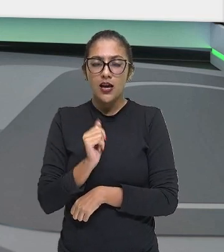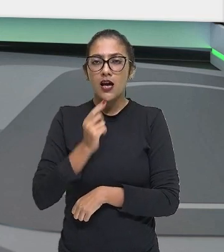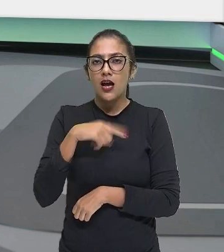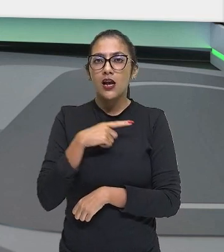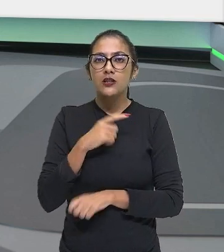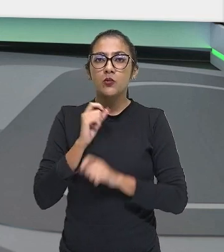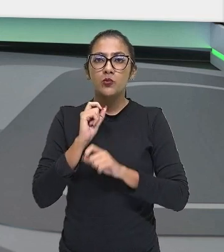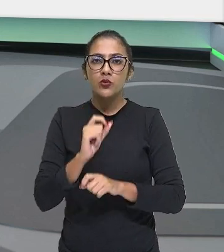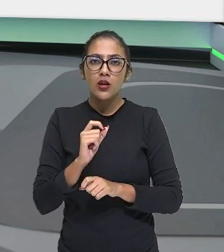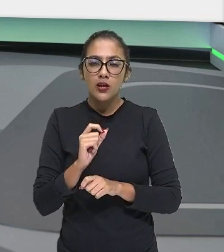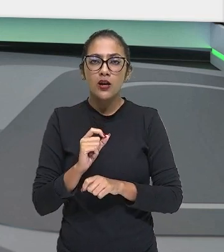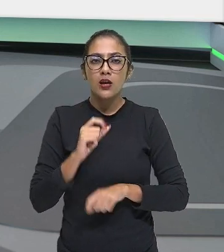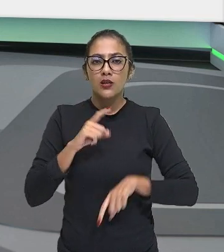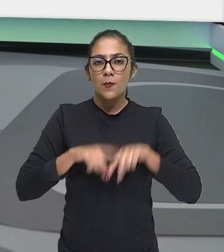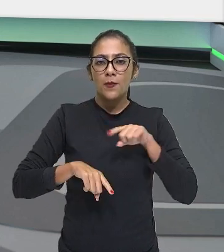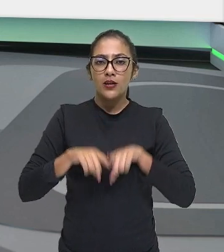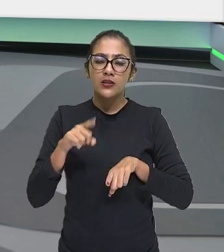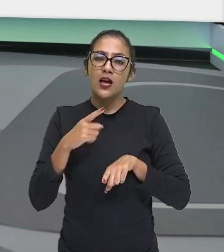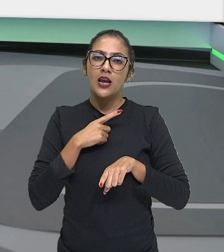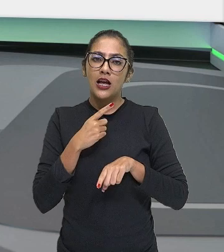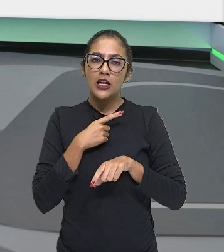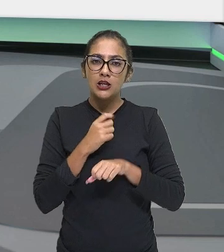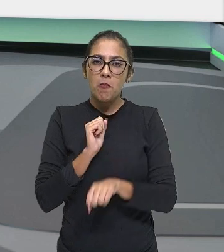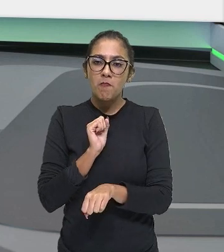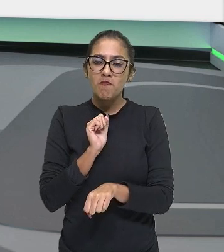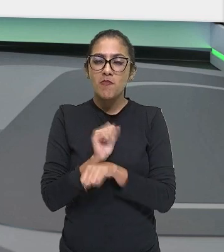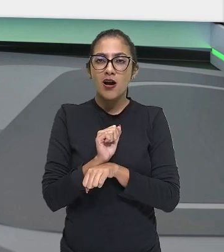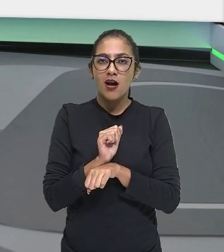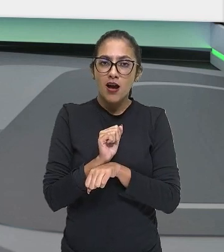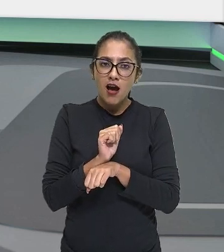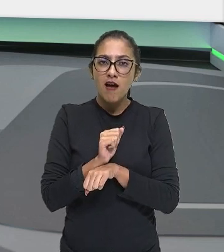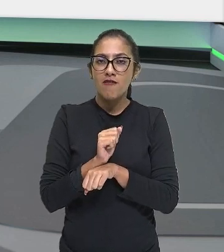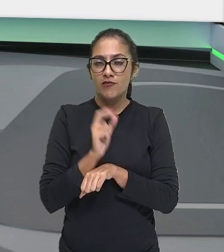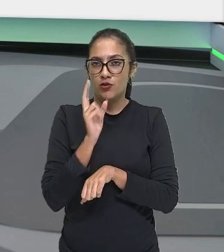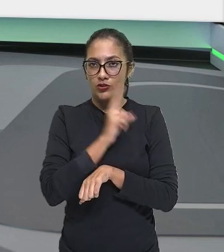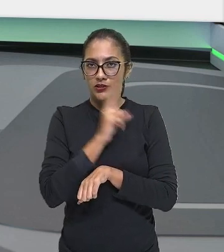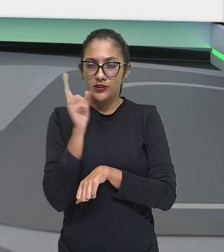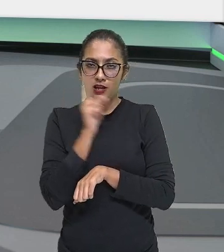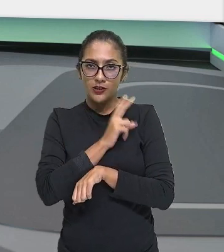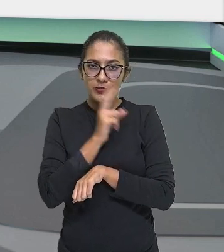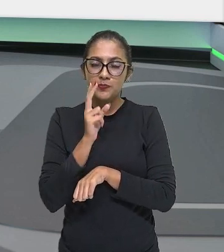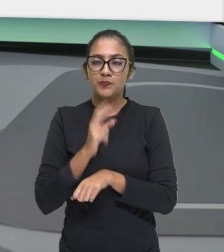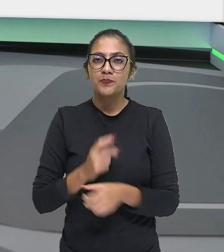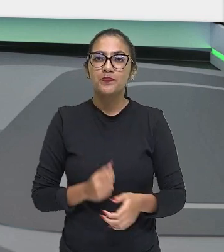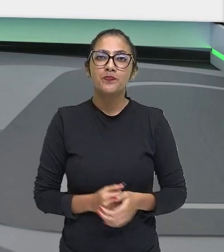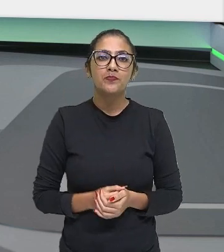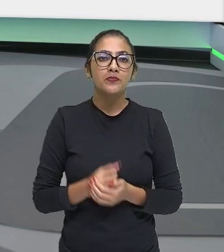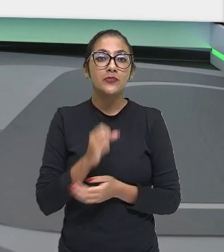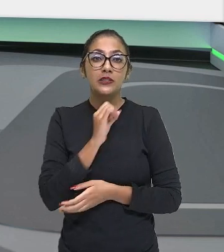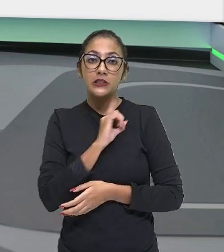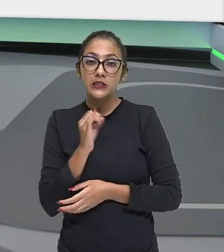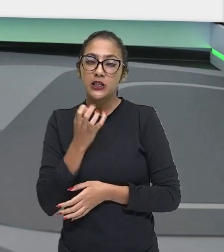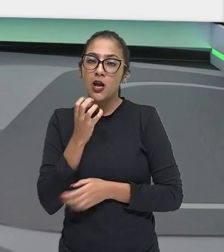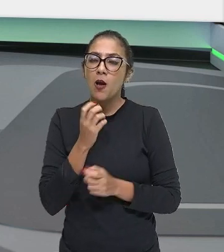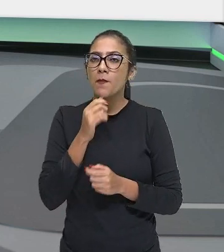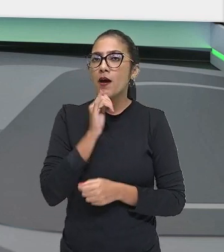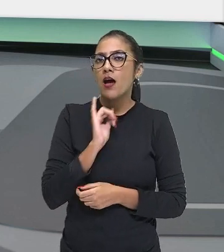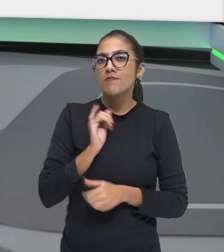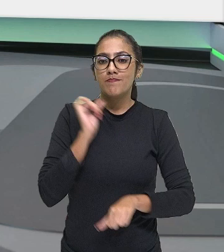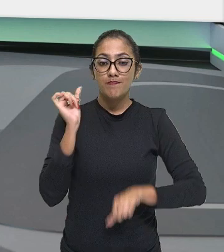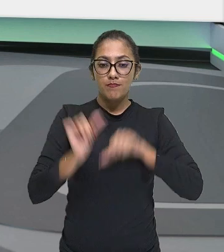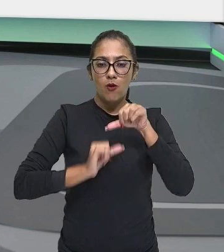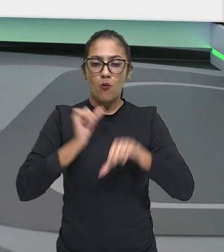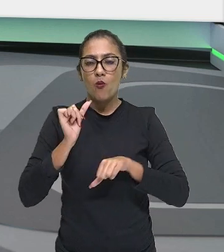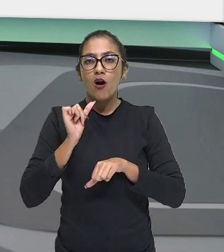quer resistir à mudança de velocidade. Toda vez que eu quero fazer uma mudança de